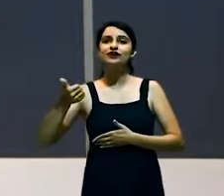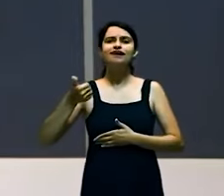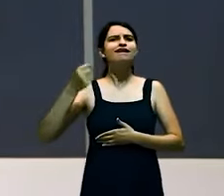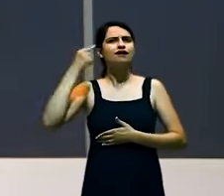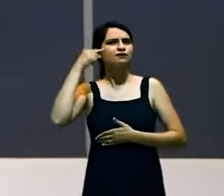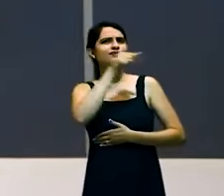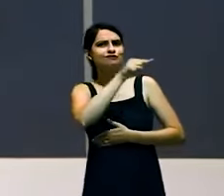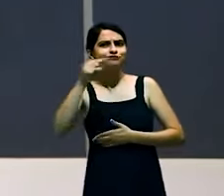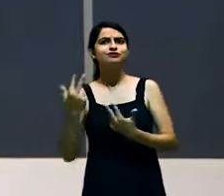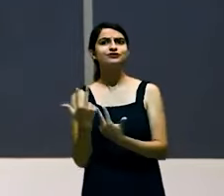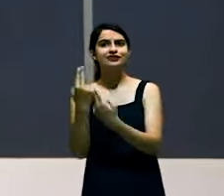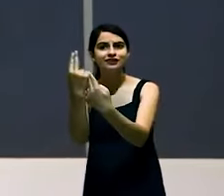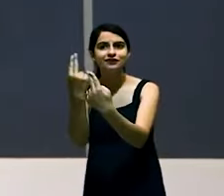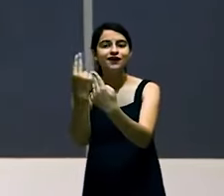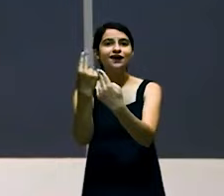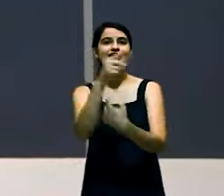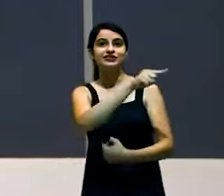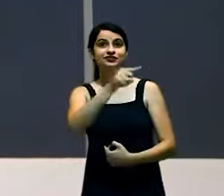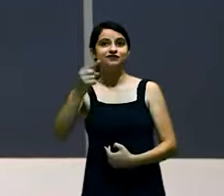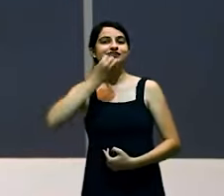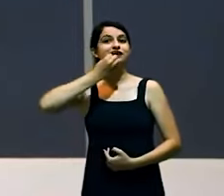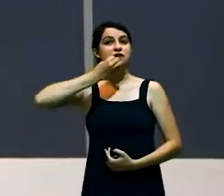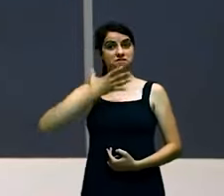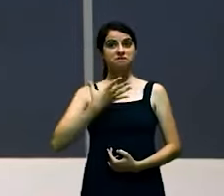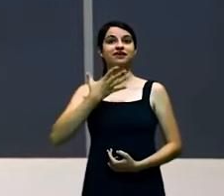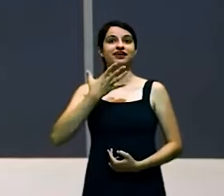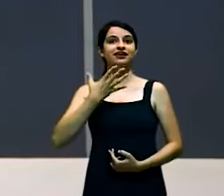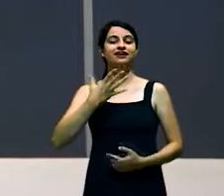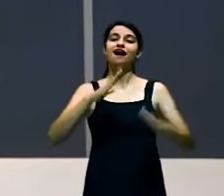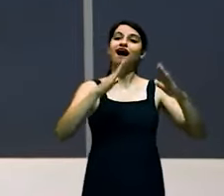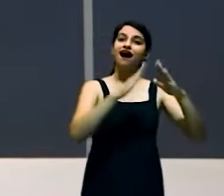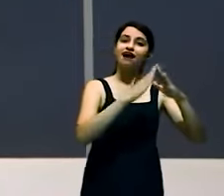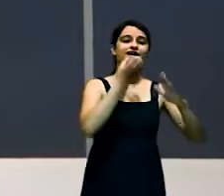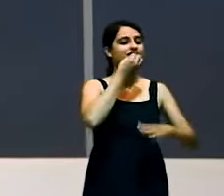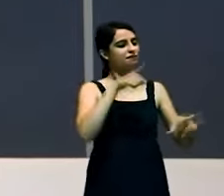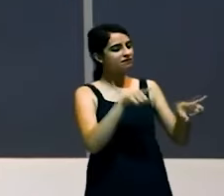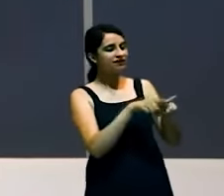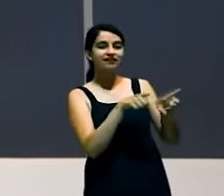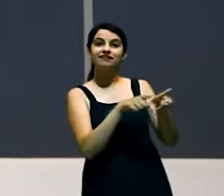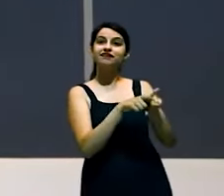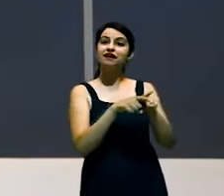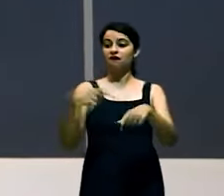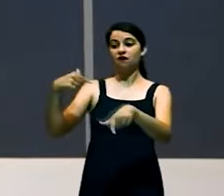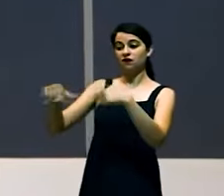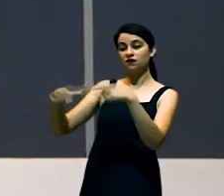quer, porque se você estiver bem, tua casa vai bem. Vai bem o